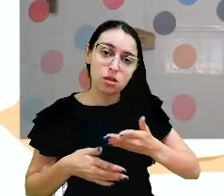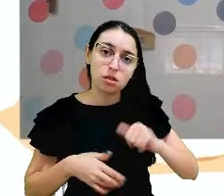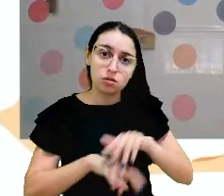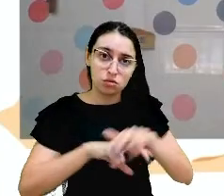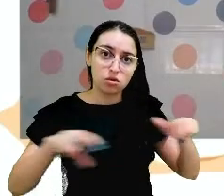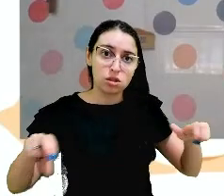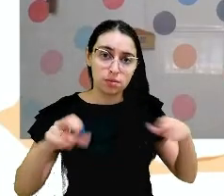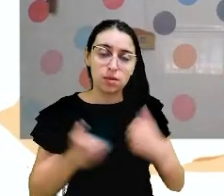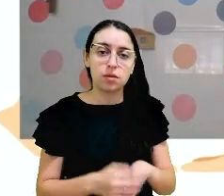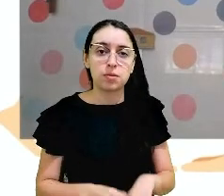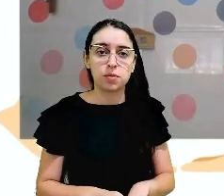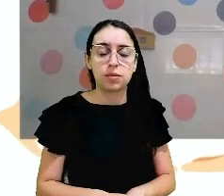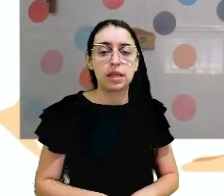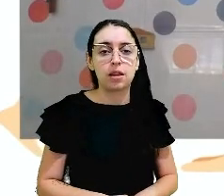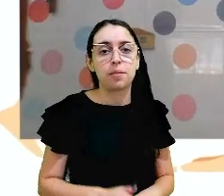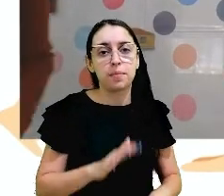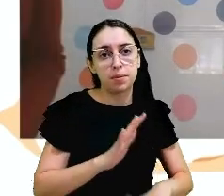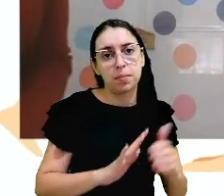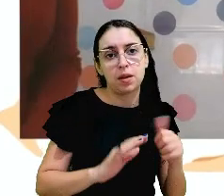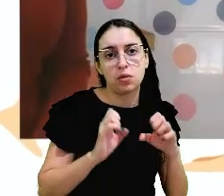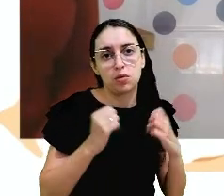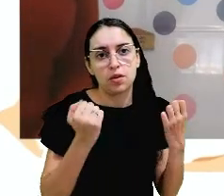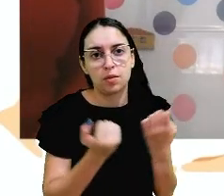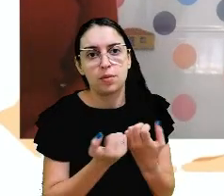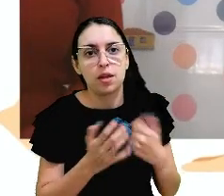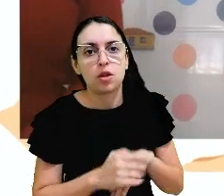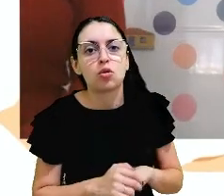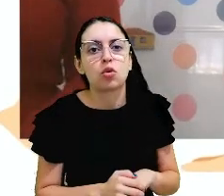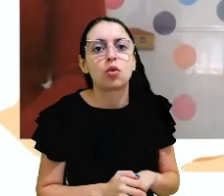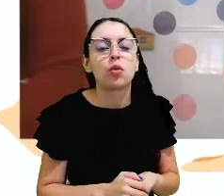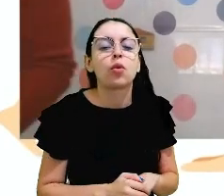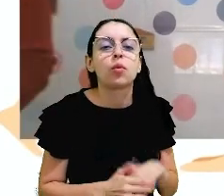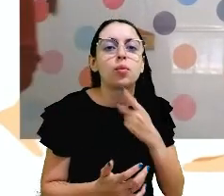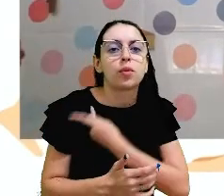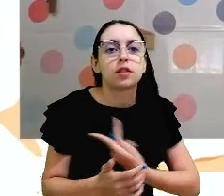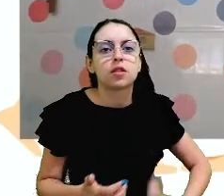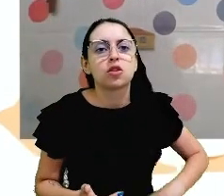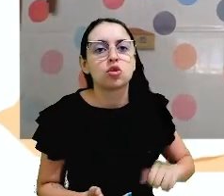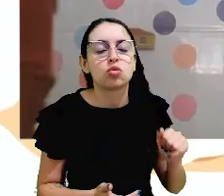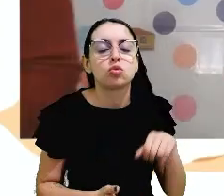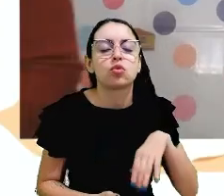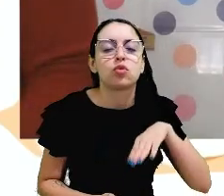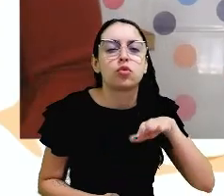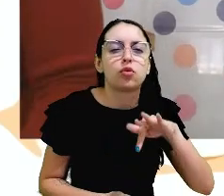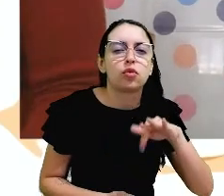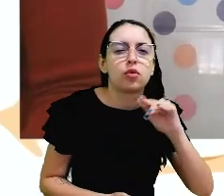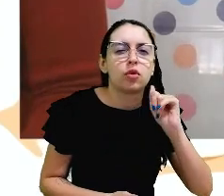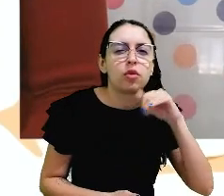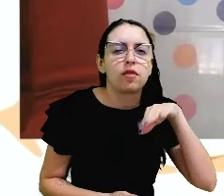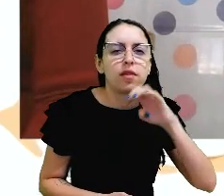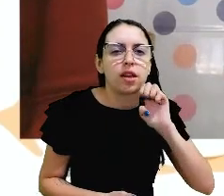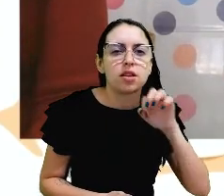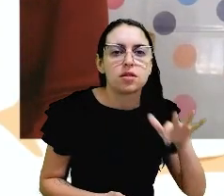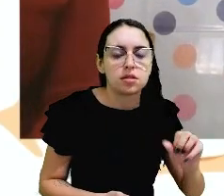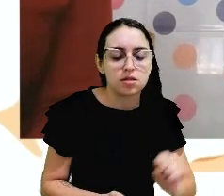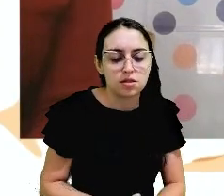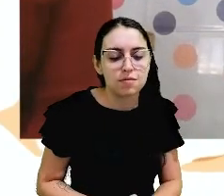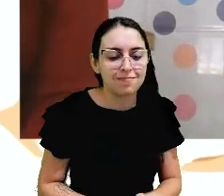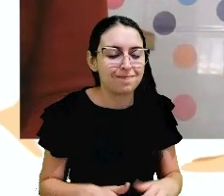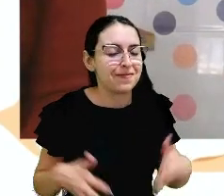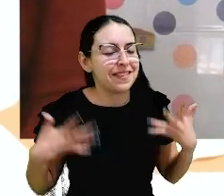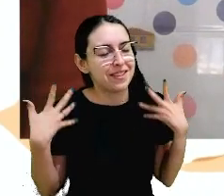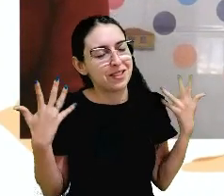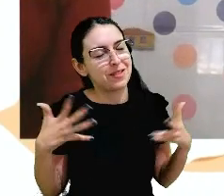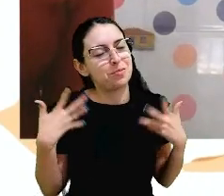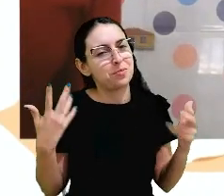mesa. Meu primeiro evento oficial como presidente da JUFESP, então, fico muito feliz que este tenha sido o primeiro,